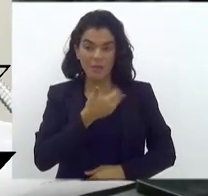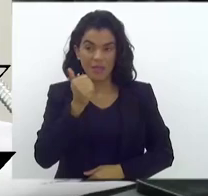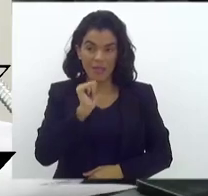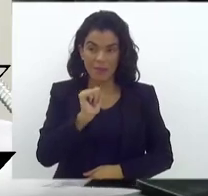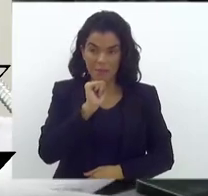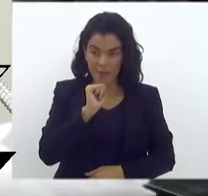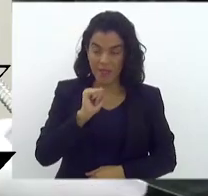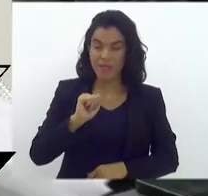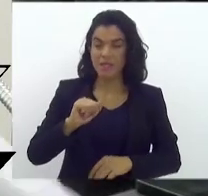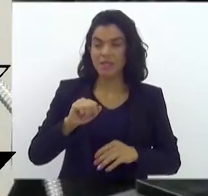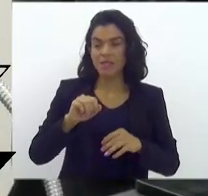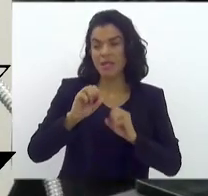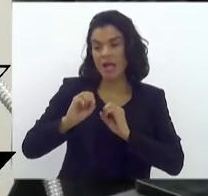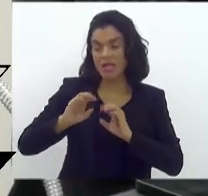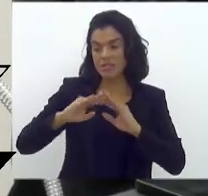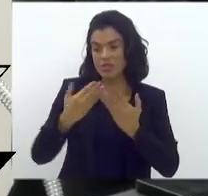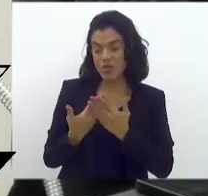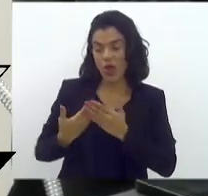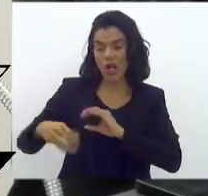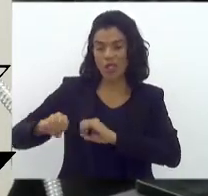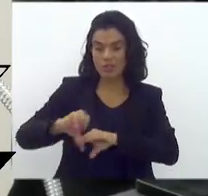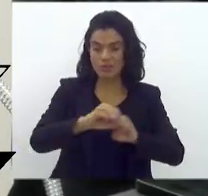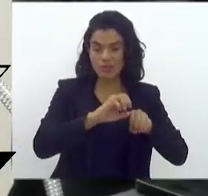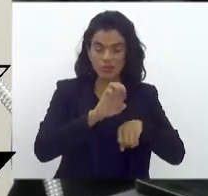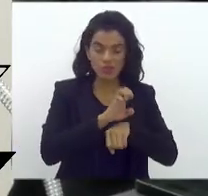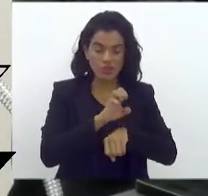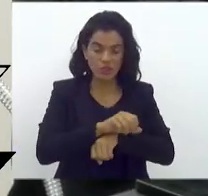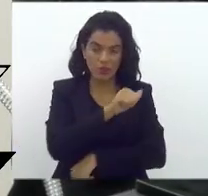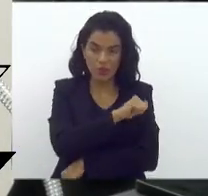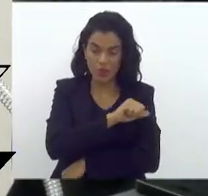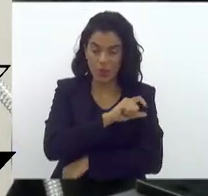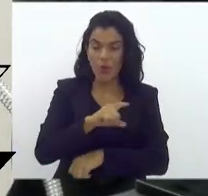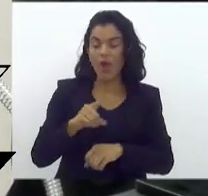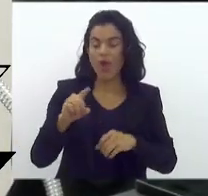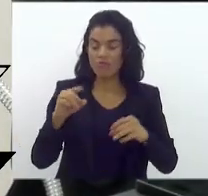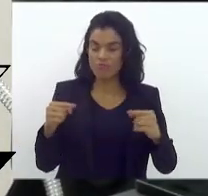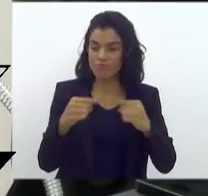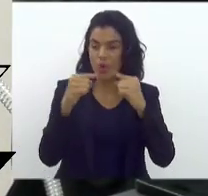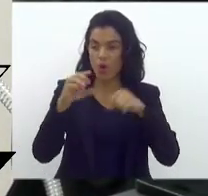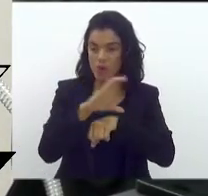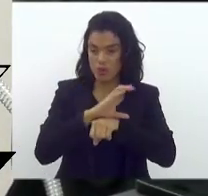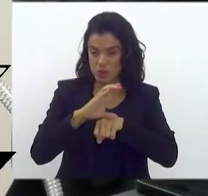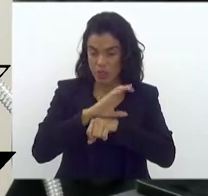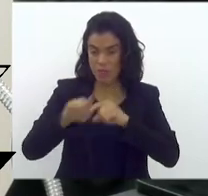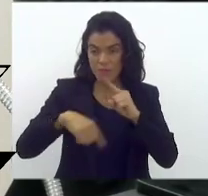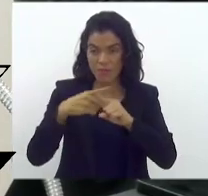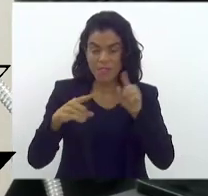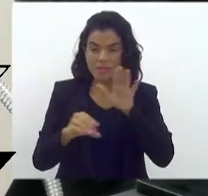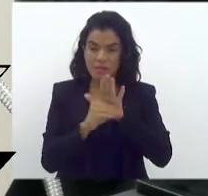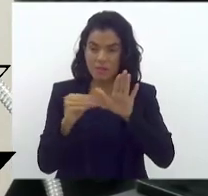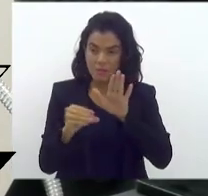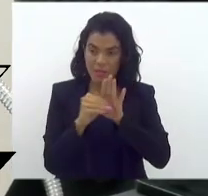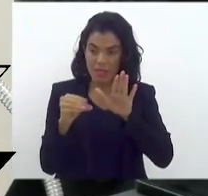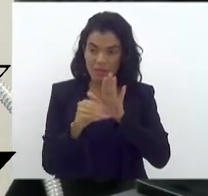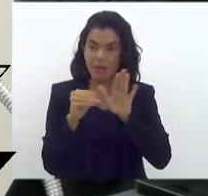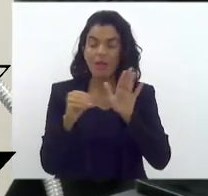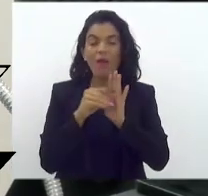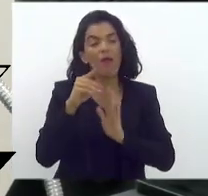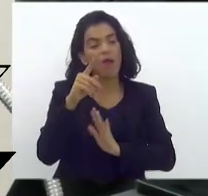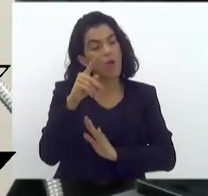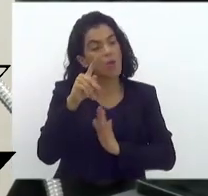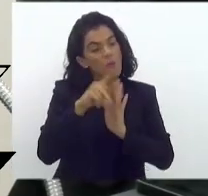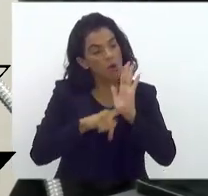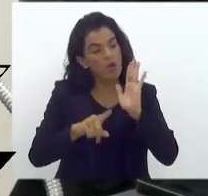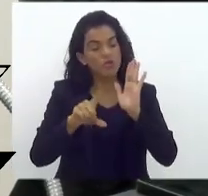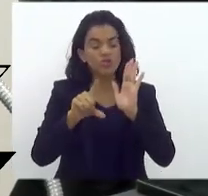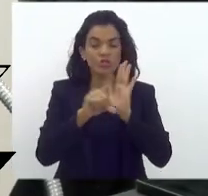Ensino do Rio de Janeiro. Parecer é pela constitucionalidade com emendas, tornando o projeto autorizativo.